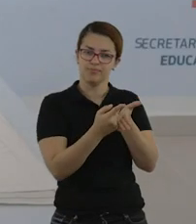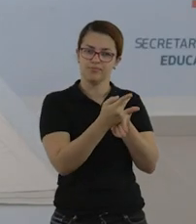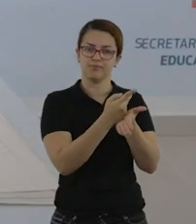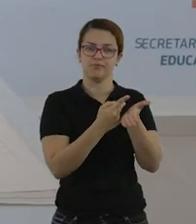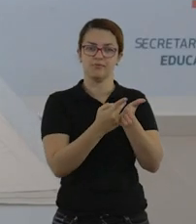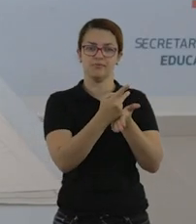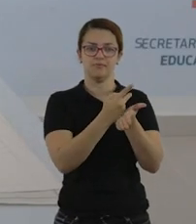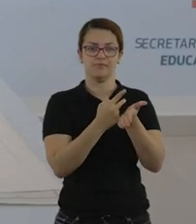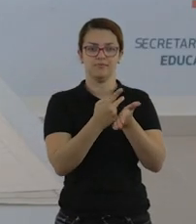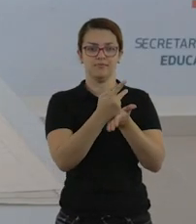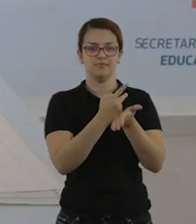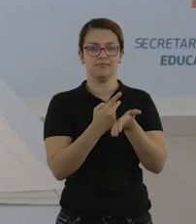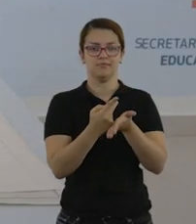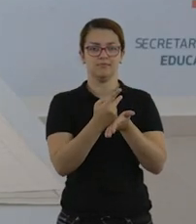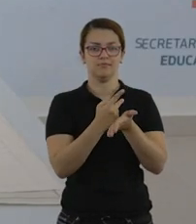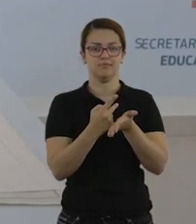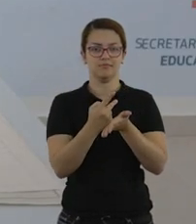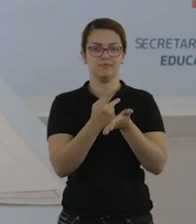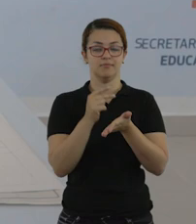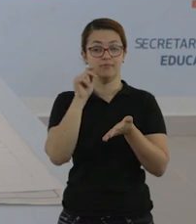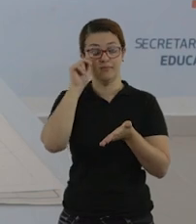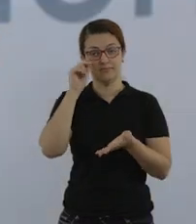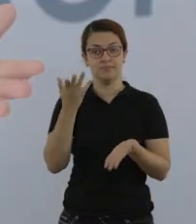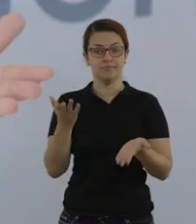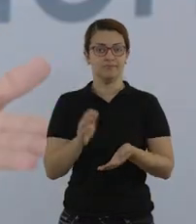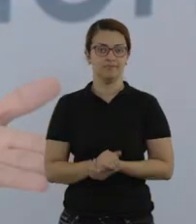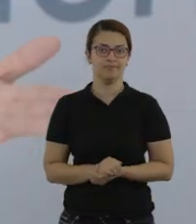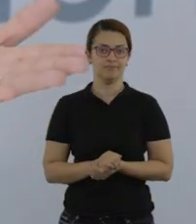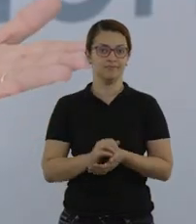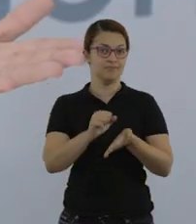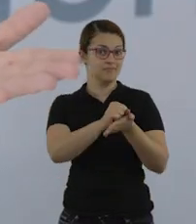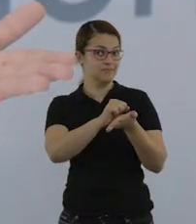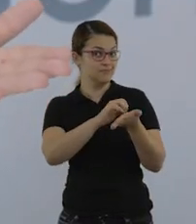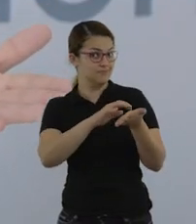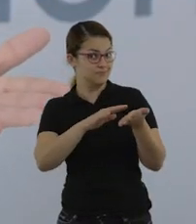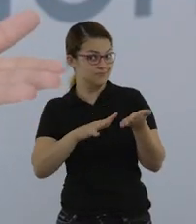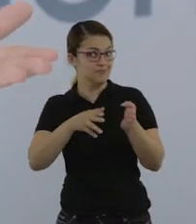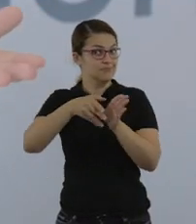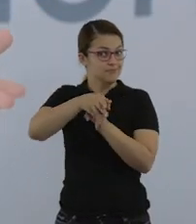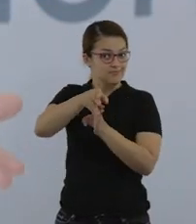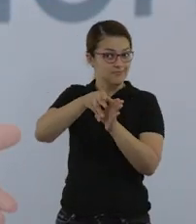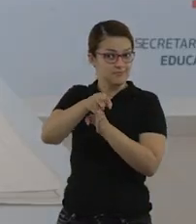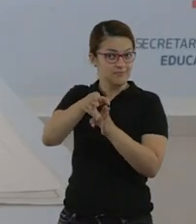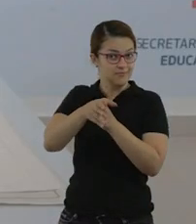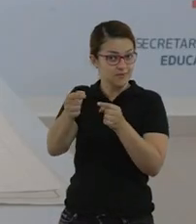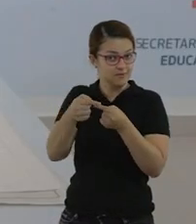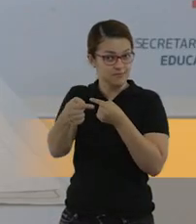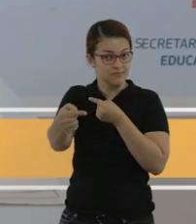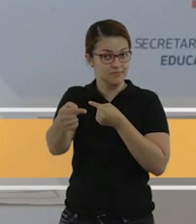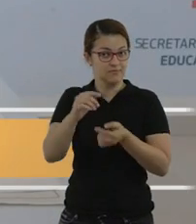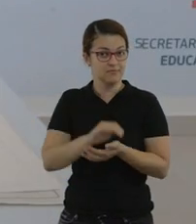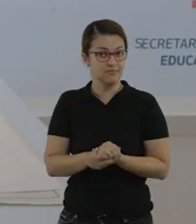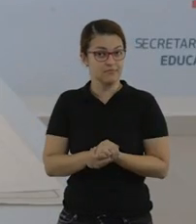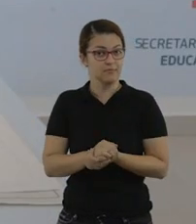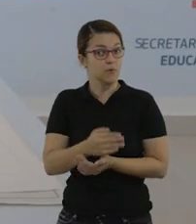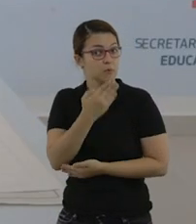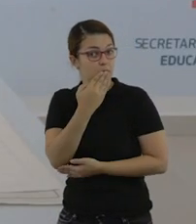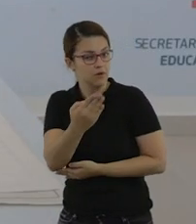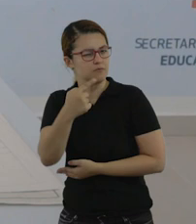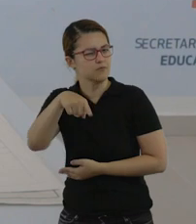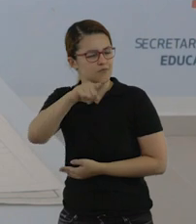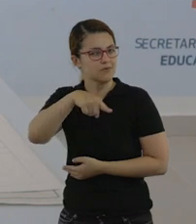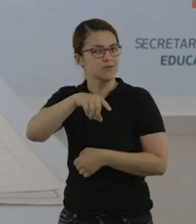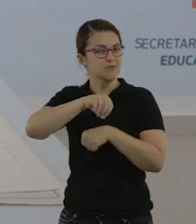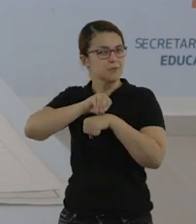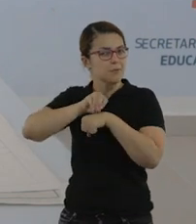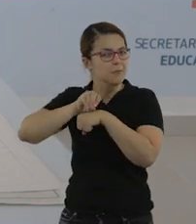da plantinha crescendo. Bom, essas foram as nossas sugestões para essa semana. Eu peço a vocês para